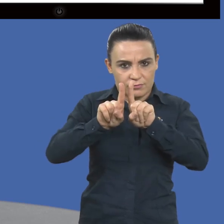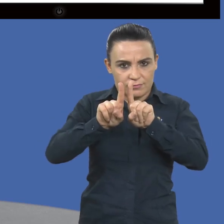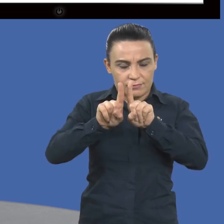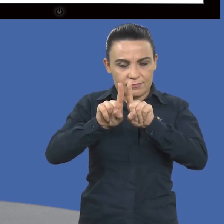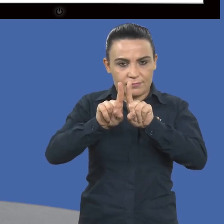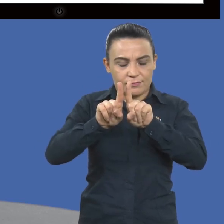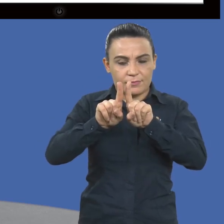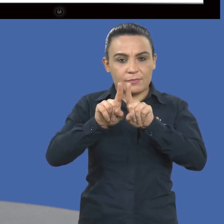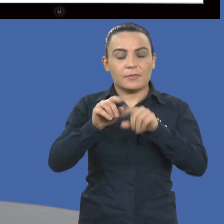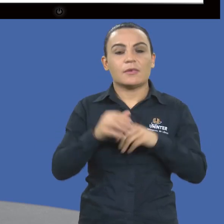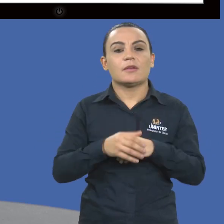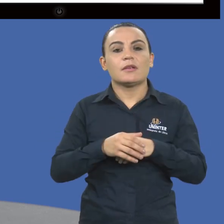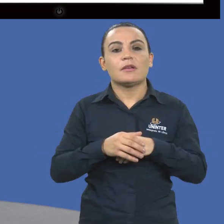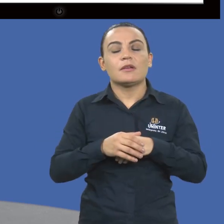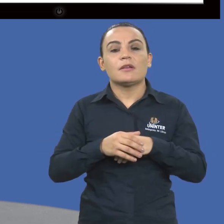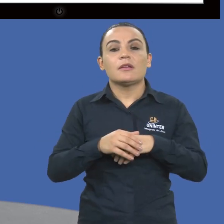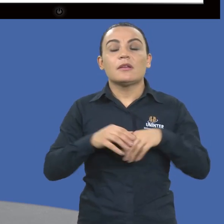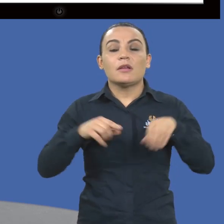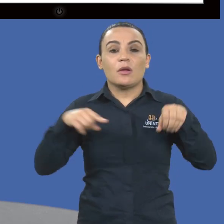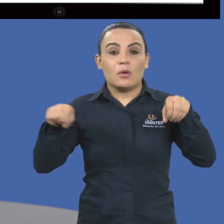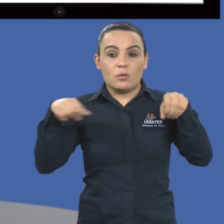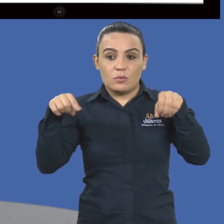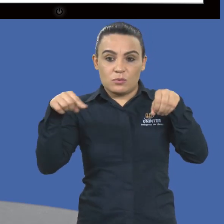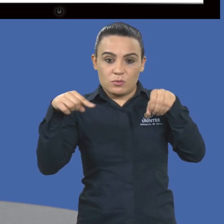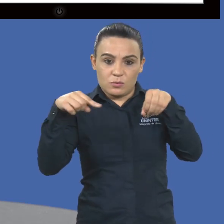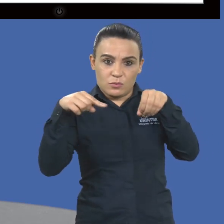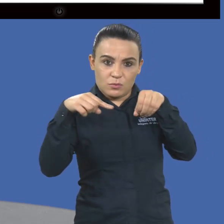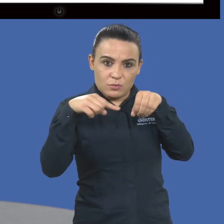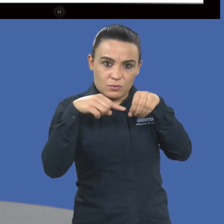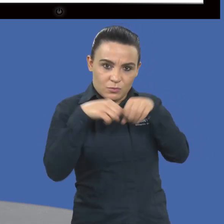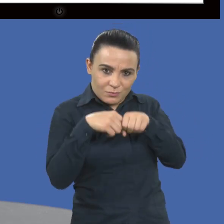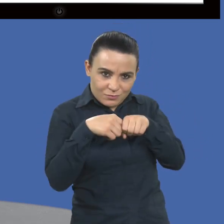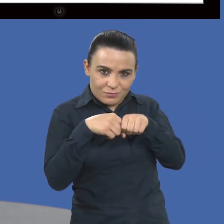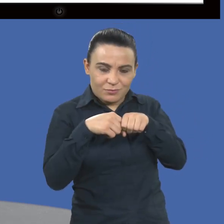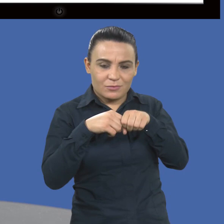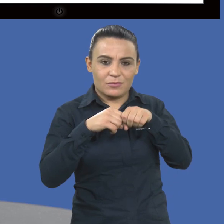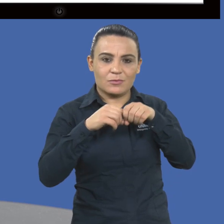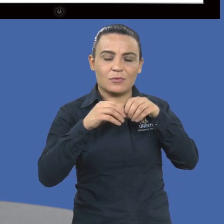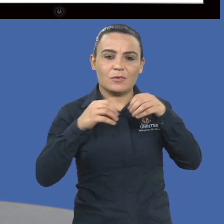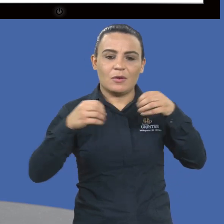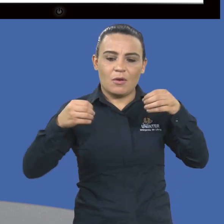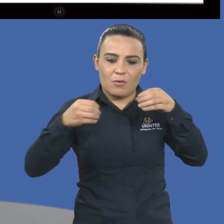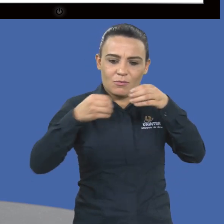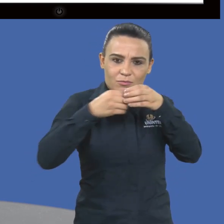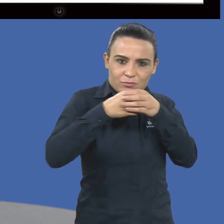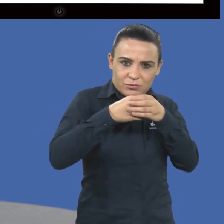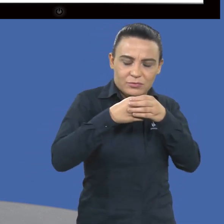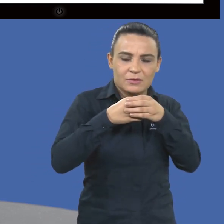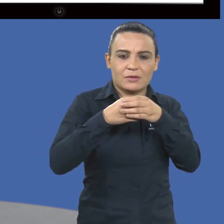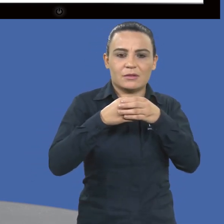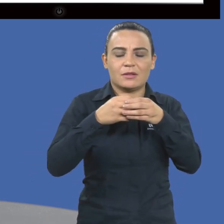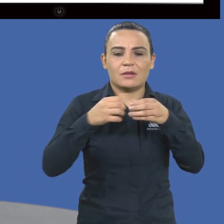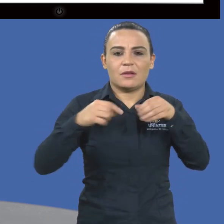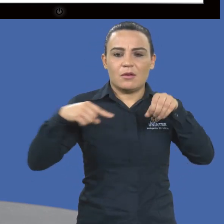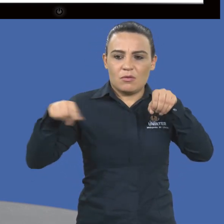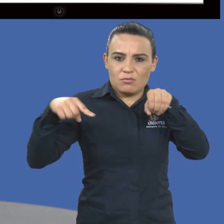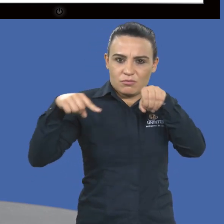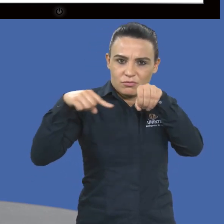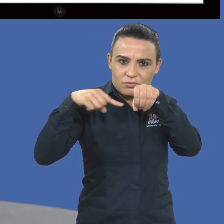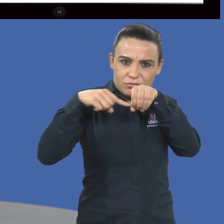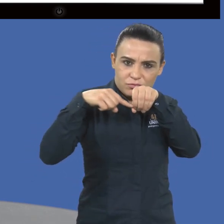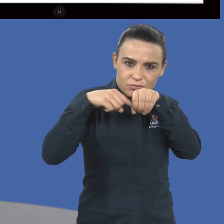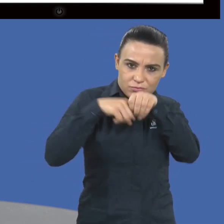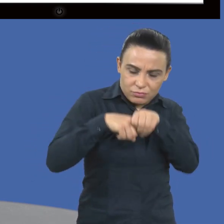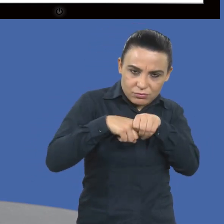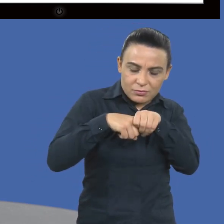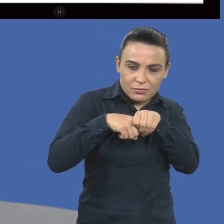quando essa pessoa fornece no gameta, junto com esse outro cromossomo, está levando, por